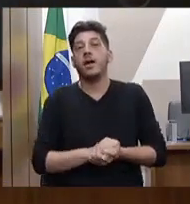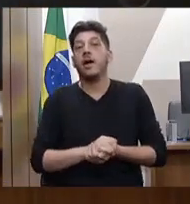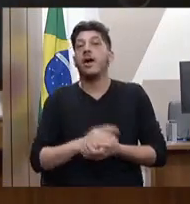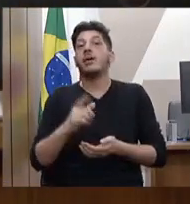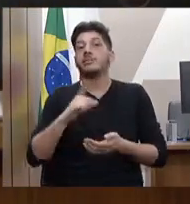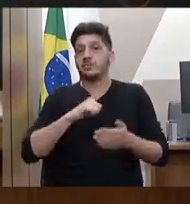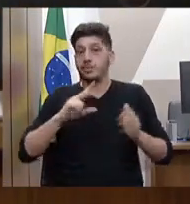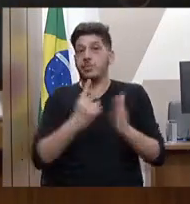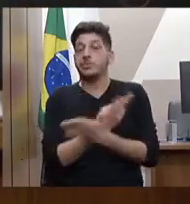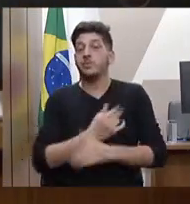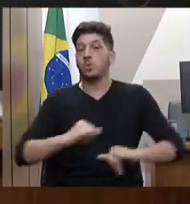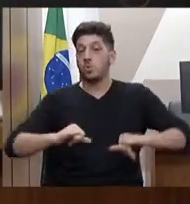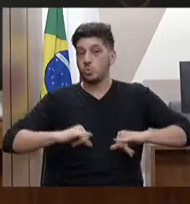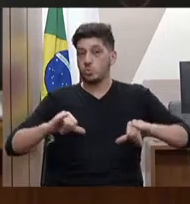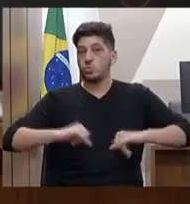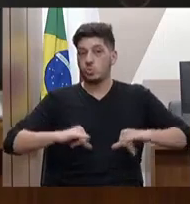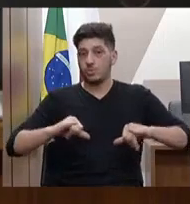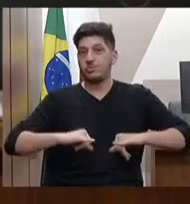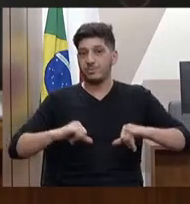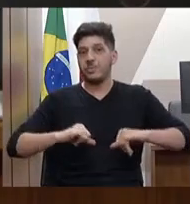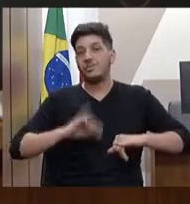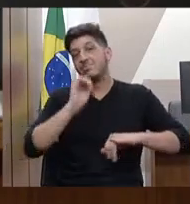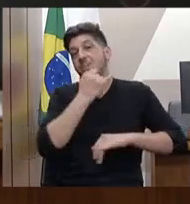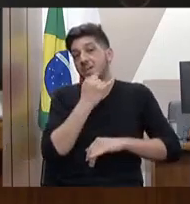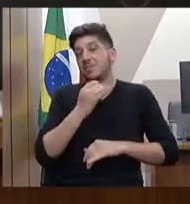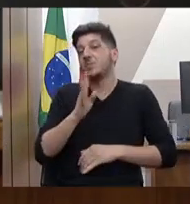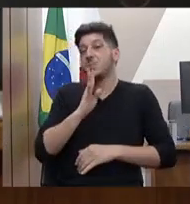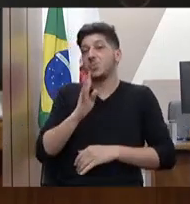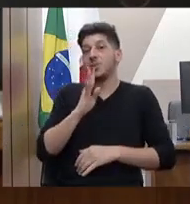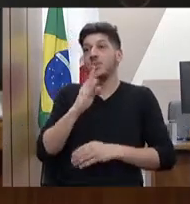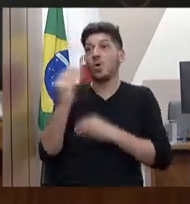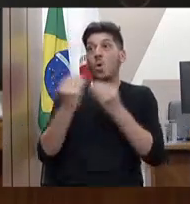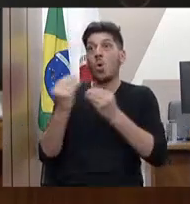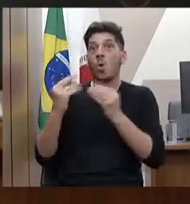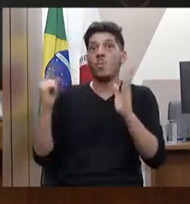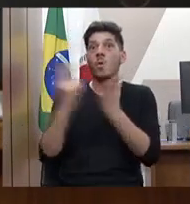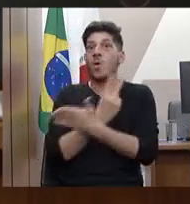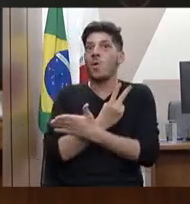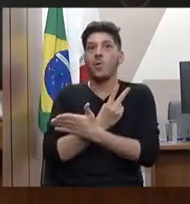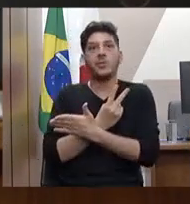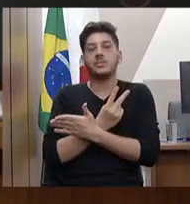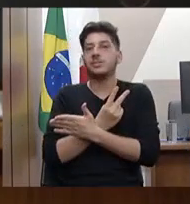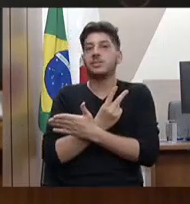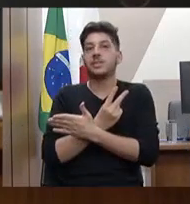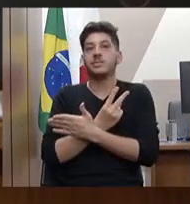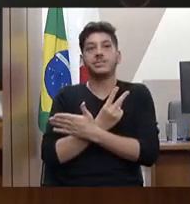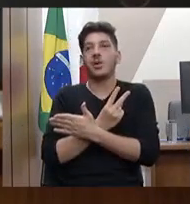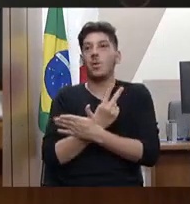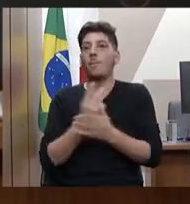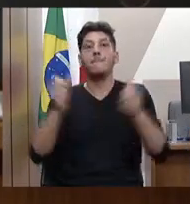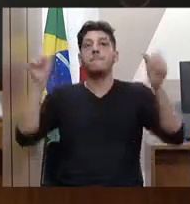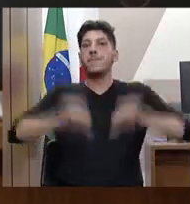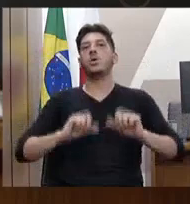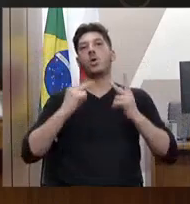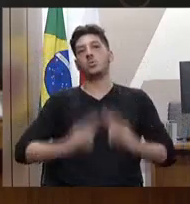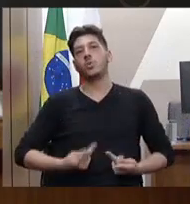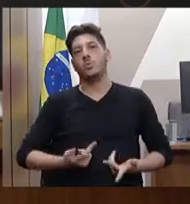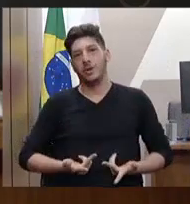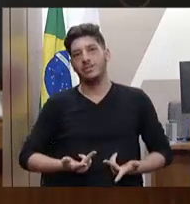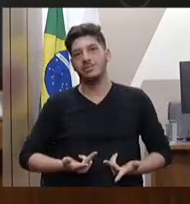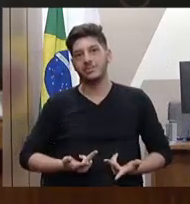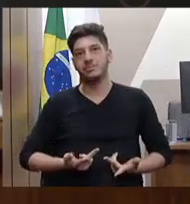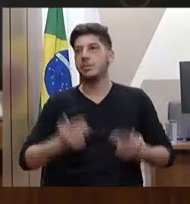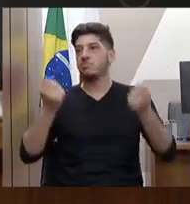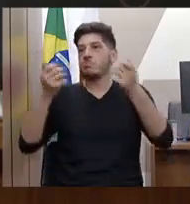doloroso privilégio de conhecer até onde há o descanso da alma humana que ela foi a